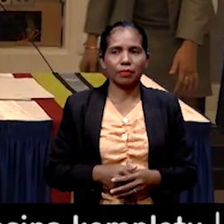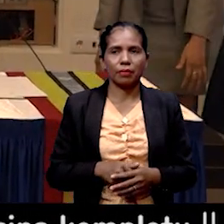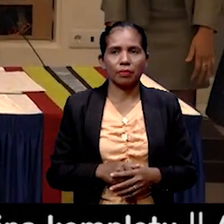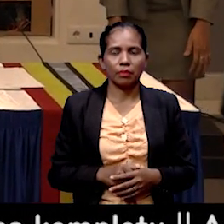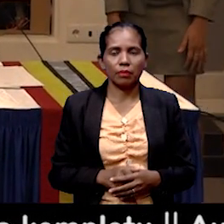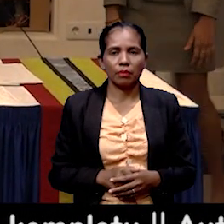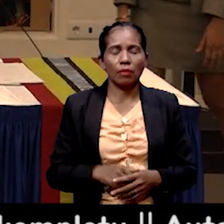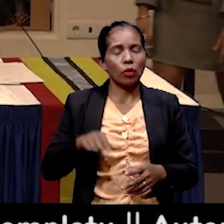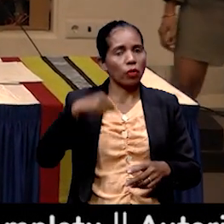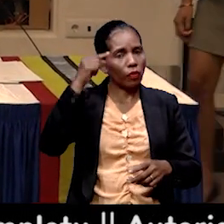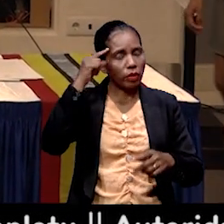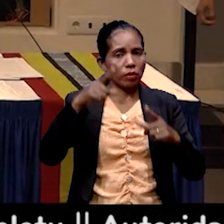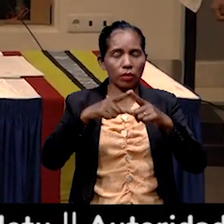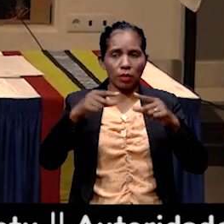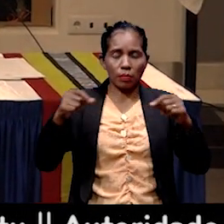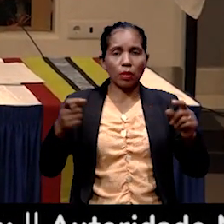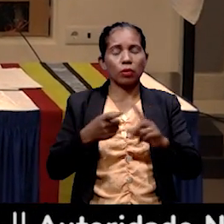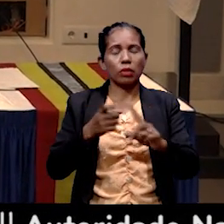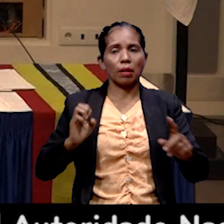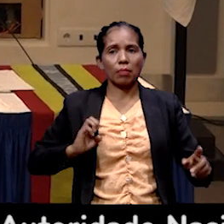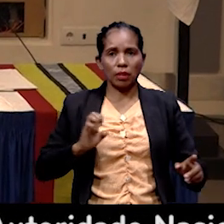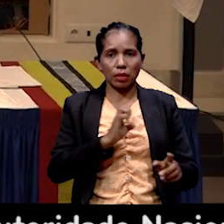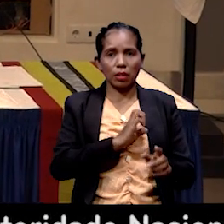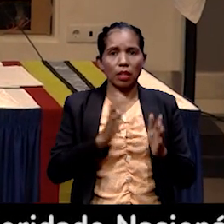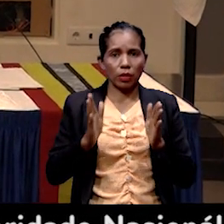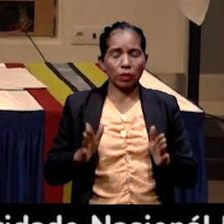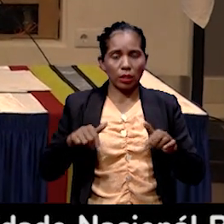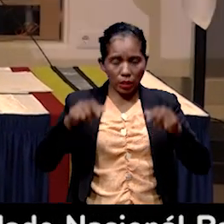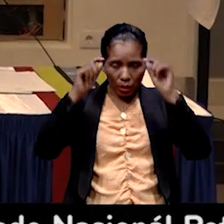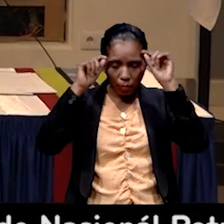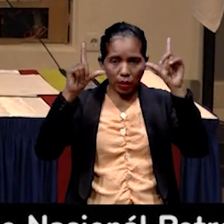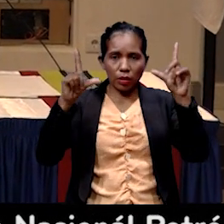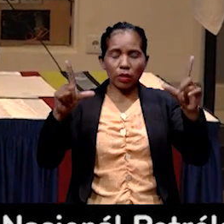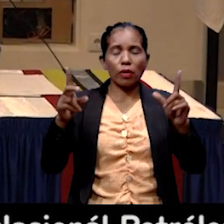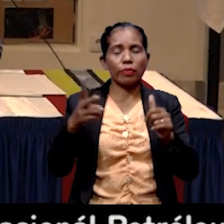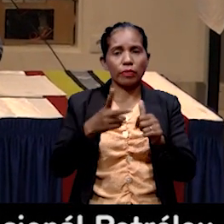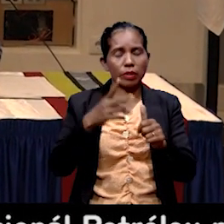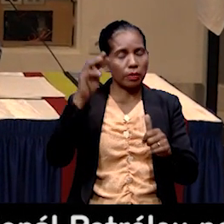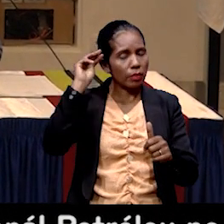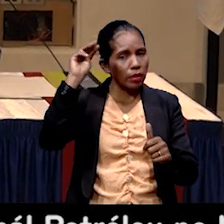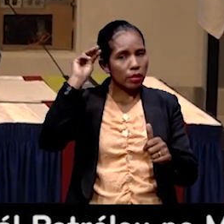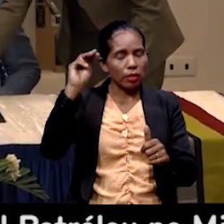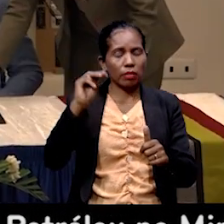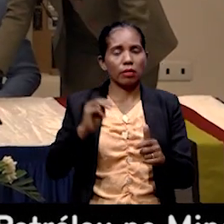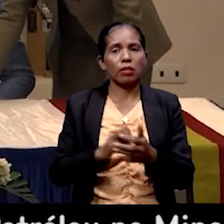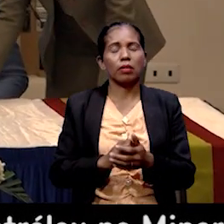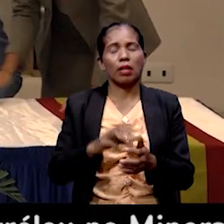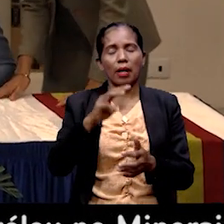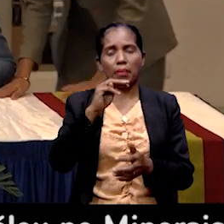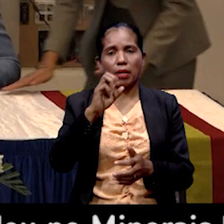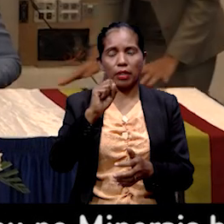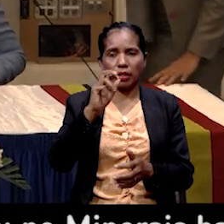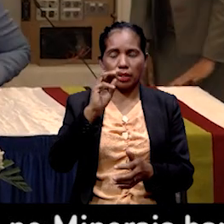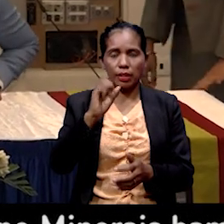Governo Japón liu sina embaixadoria Timor-Leste Masami Kinefuchi, o vice-ministro de negócios estrangeiro na cooperação Julião da